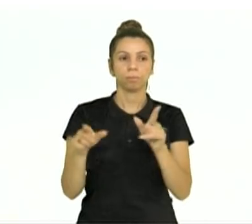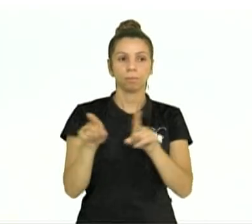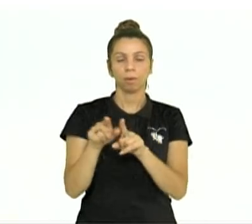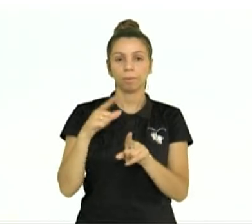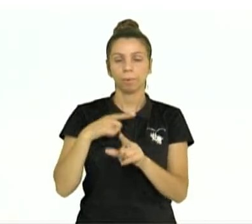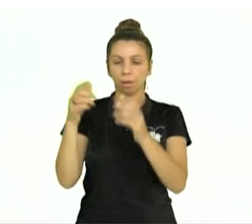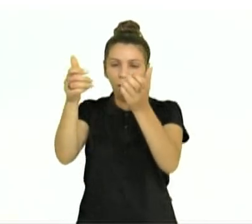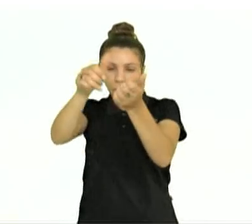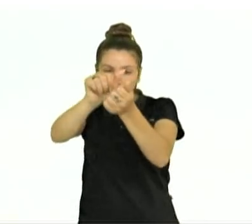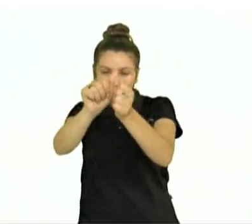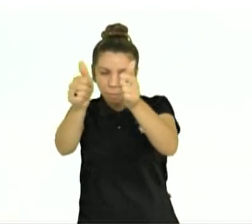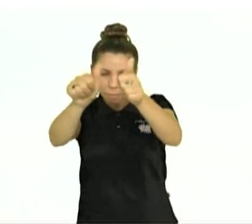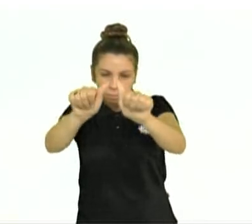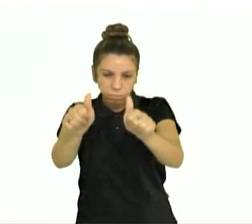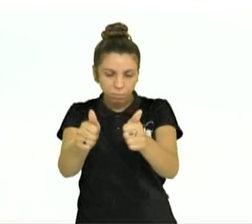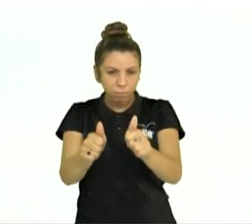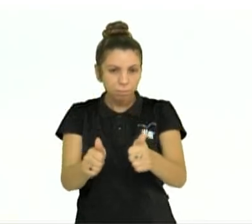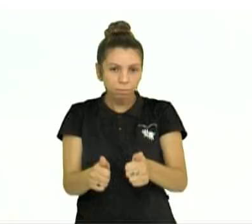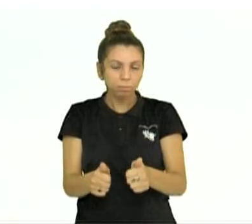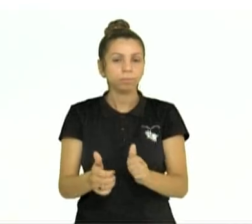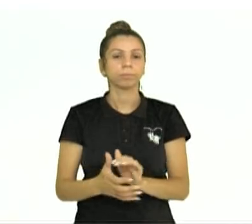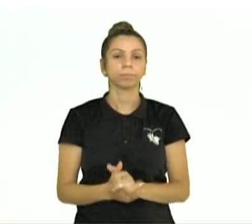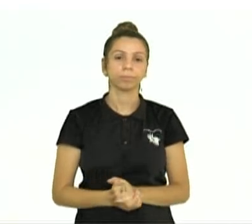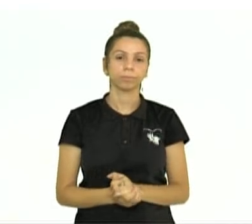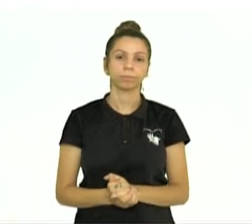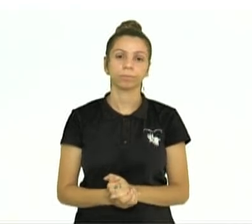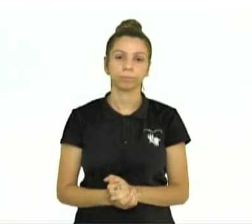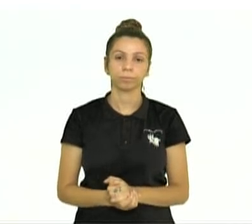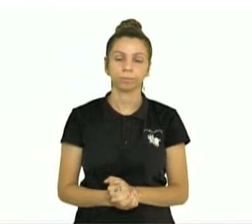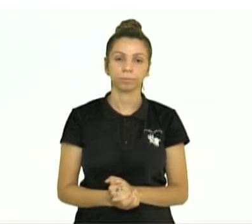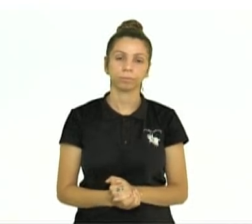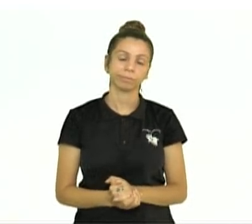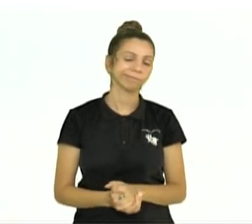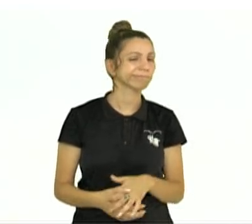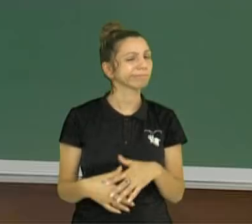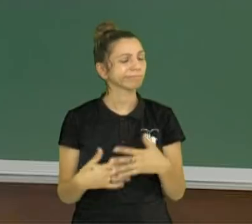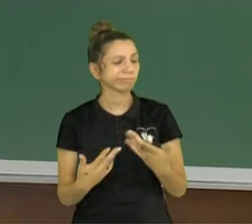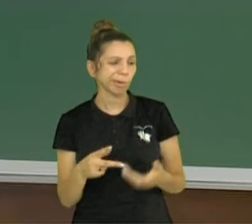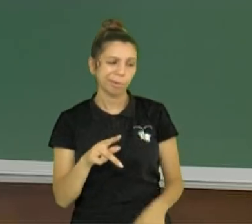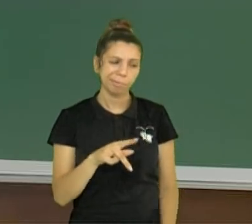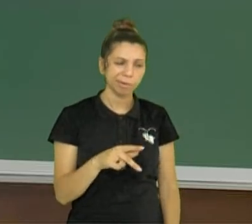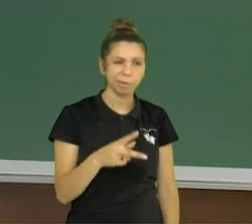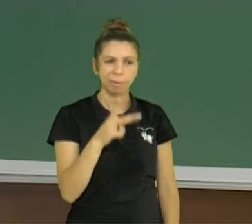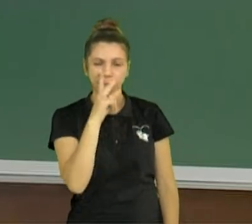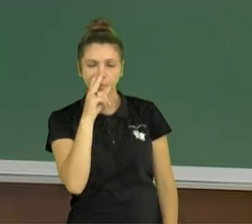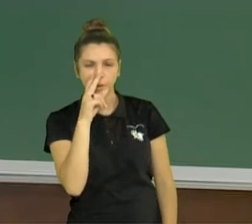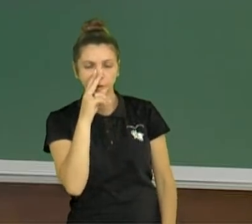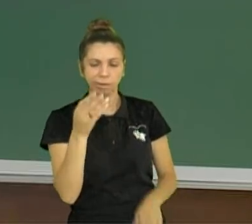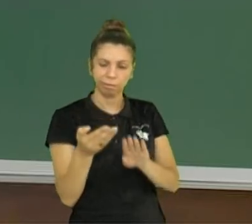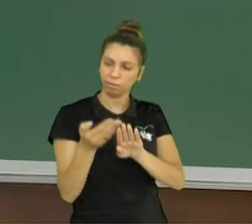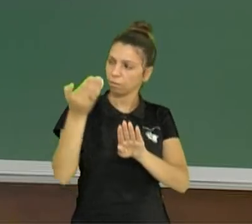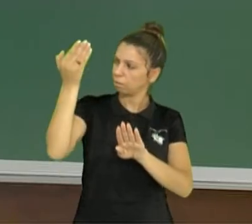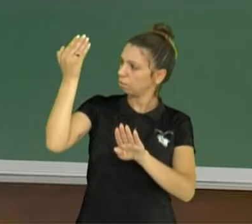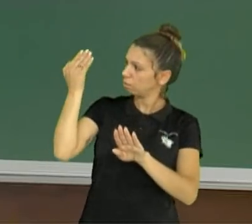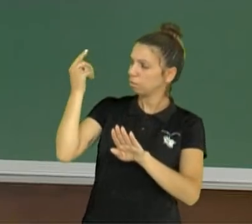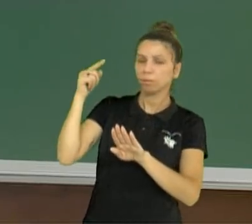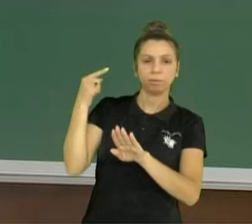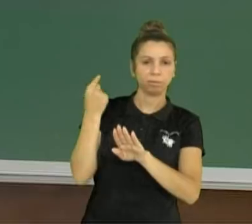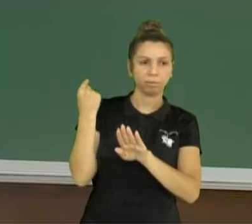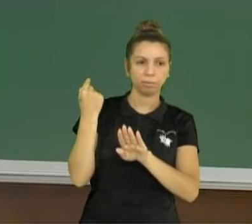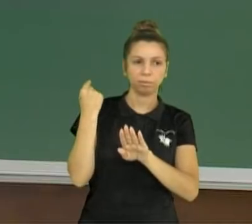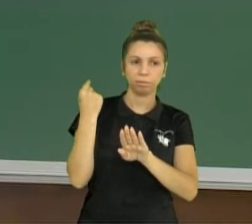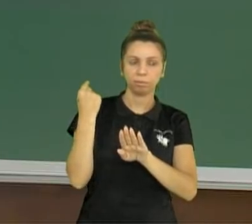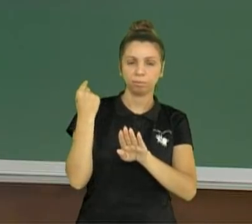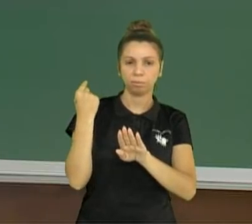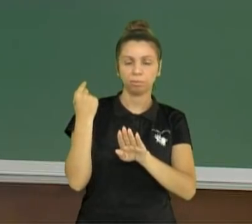estátua aqui no meio, né? Professor, parece que um espaço lá atrás, ali, como se fosse